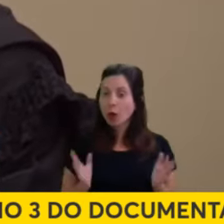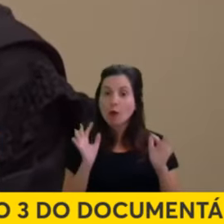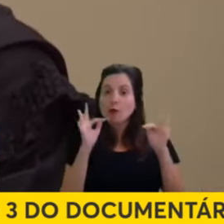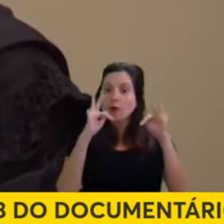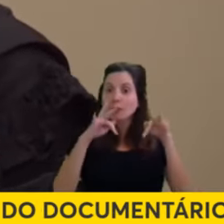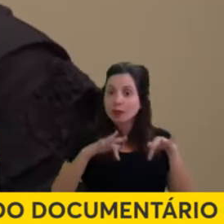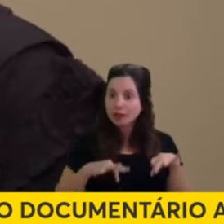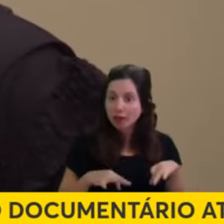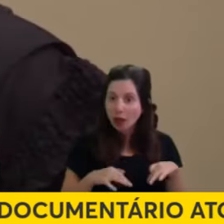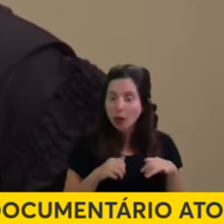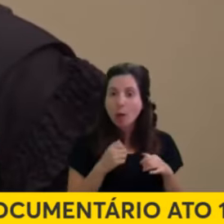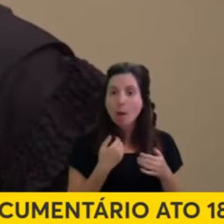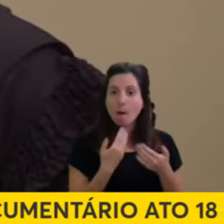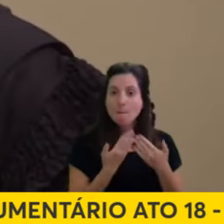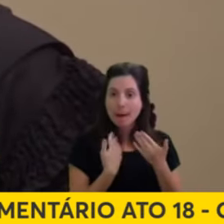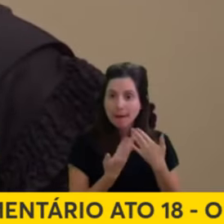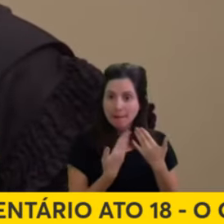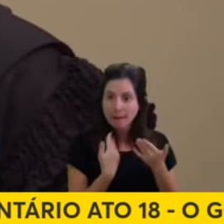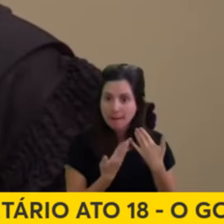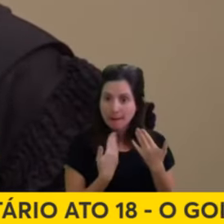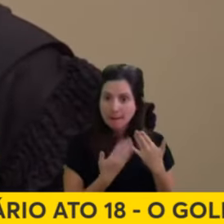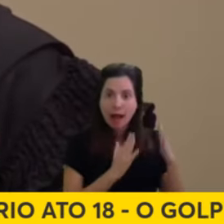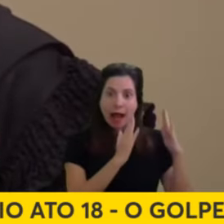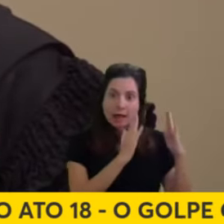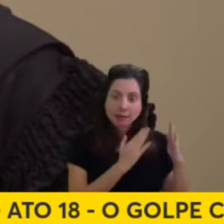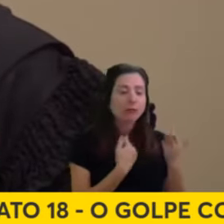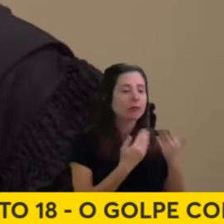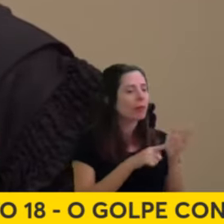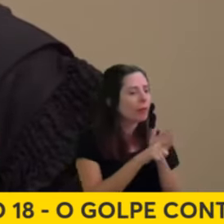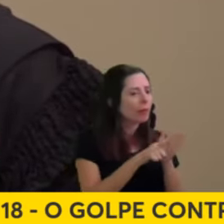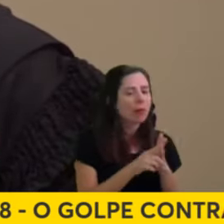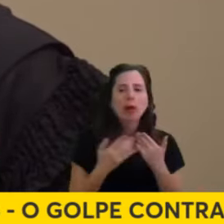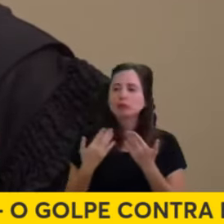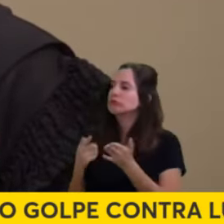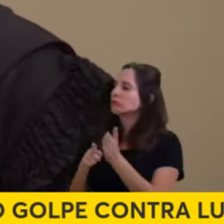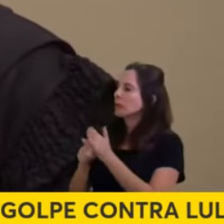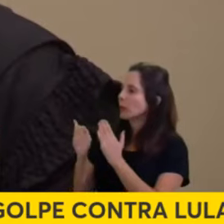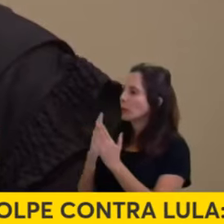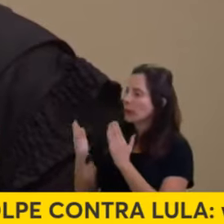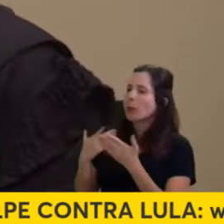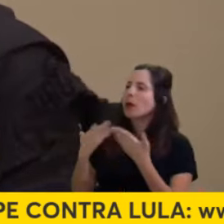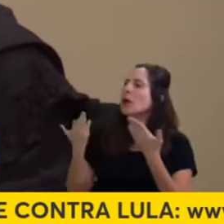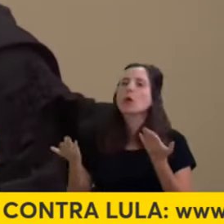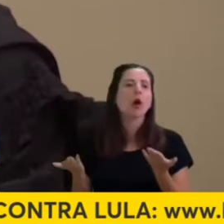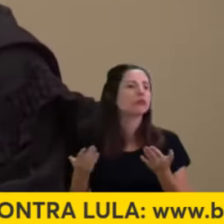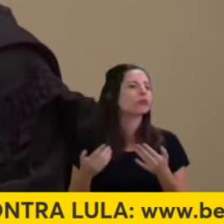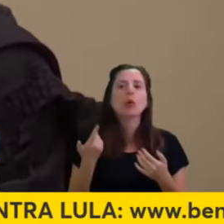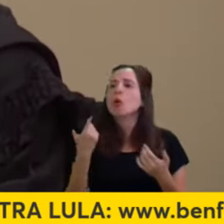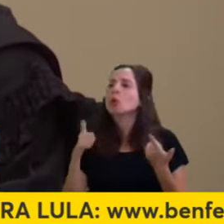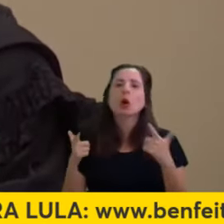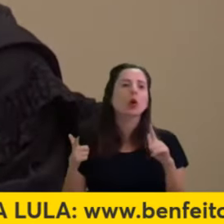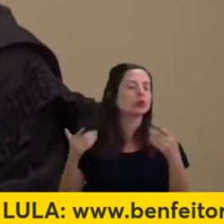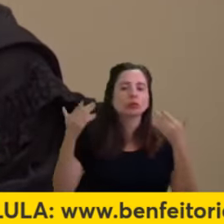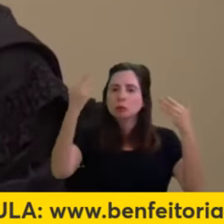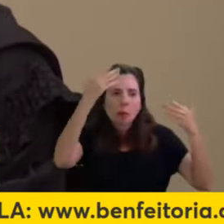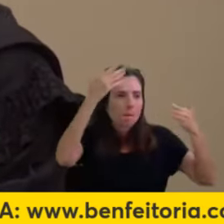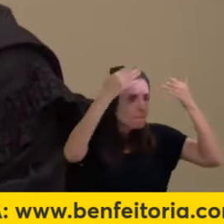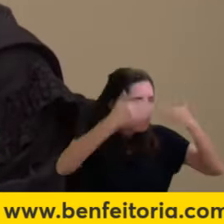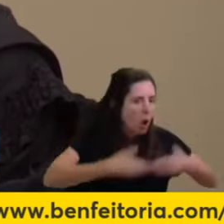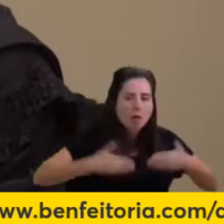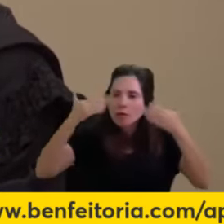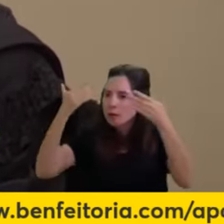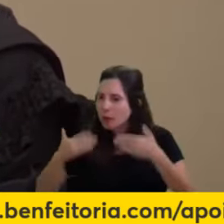investigado as partes foram questionadas acerca do interesse quanto a produção de outras provas e os advogados presentes à audiência expressamente